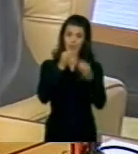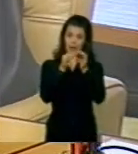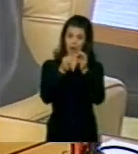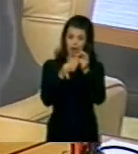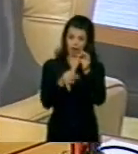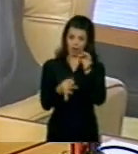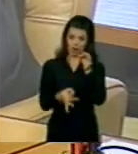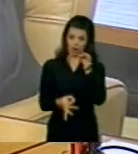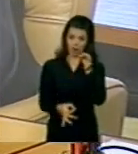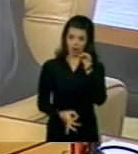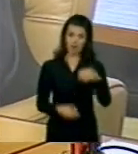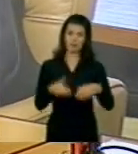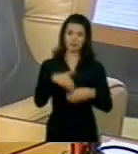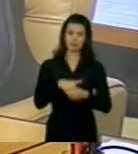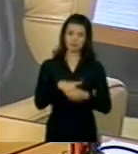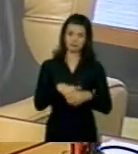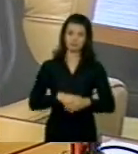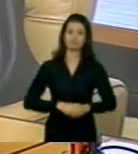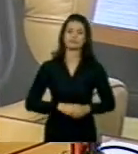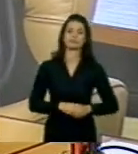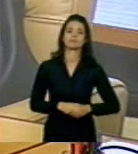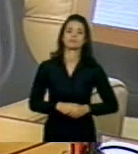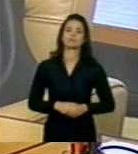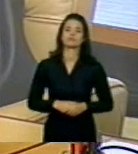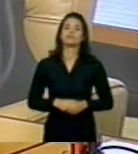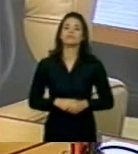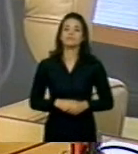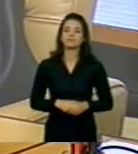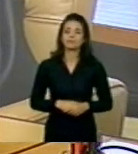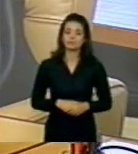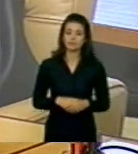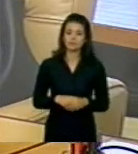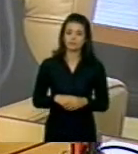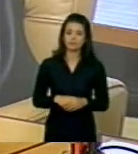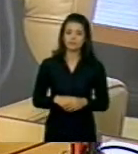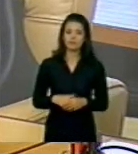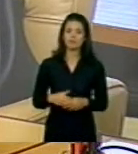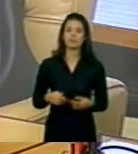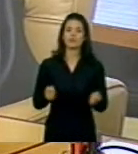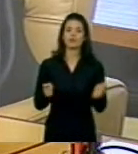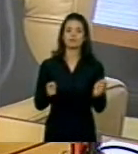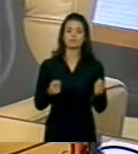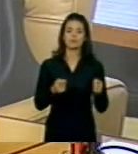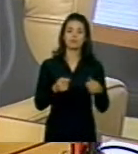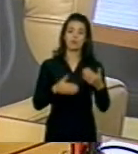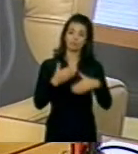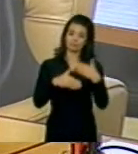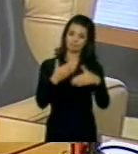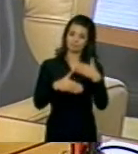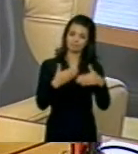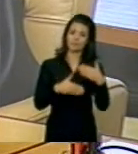alongado do voto, a outorga constitucional, concluo, do poder para sustar um processo penal